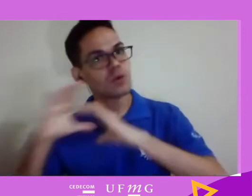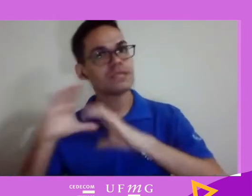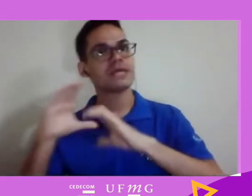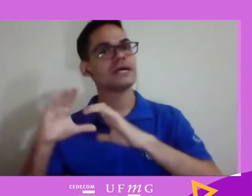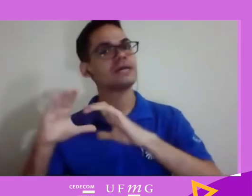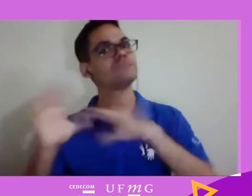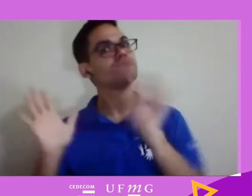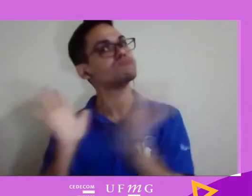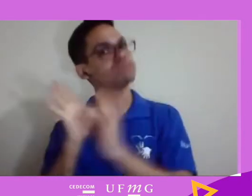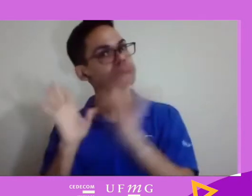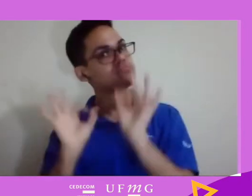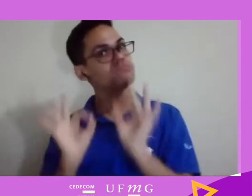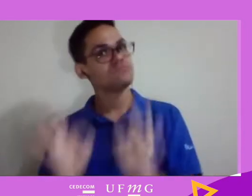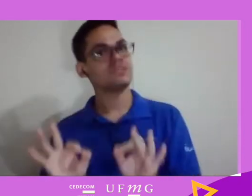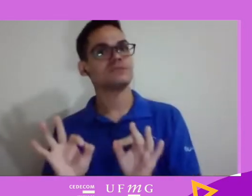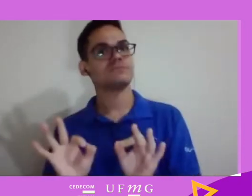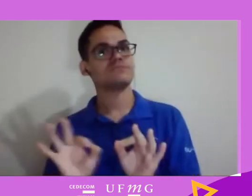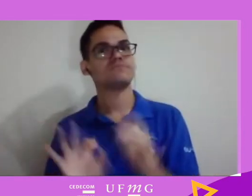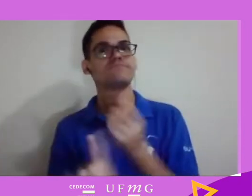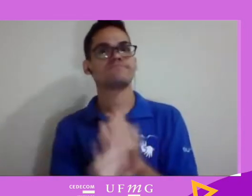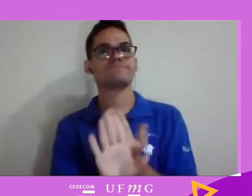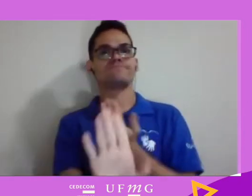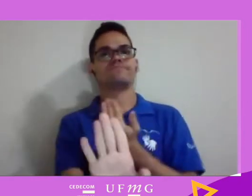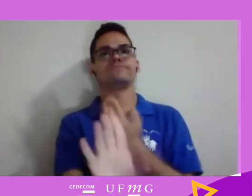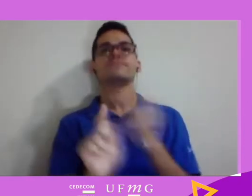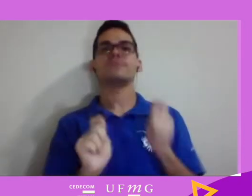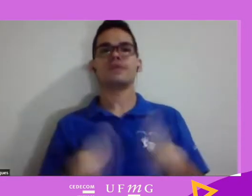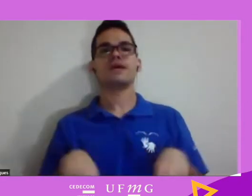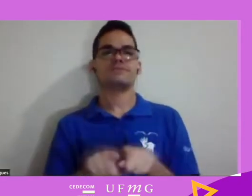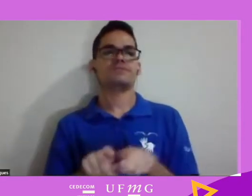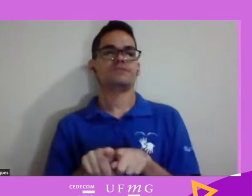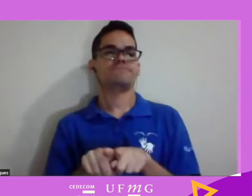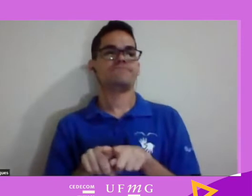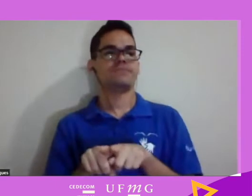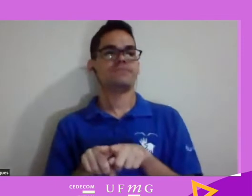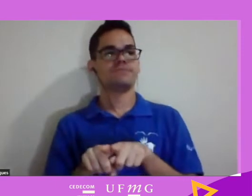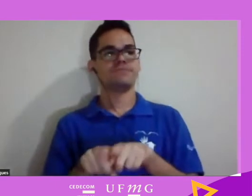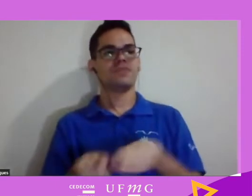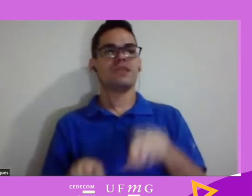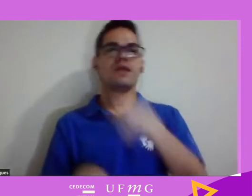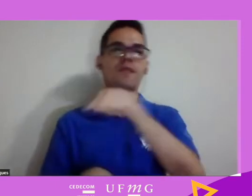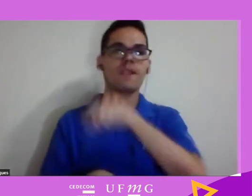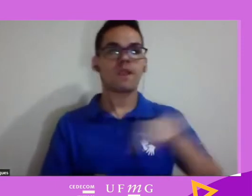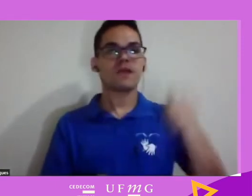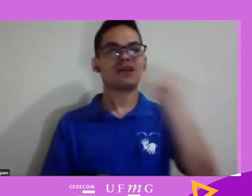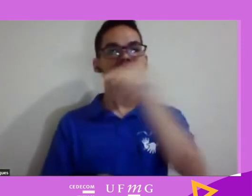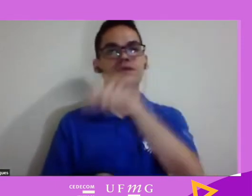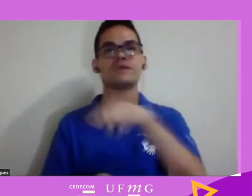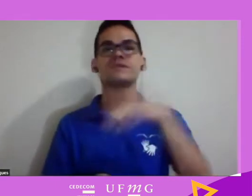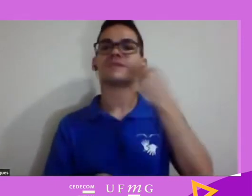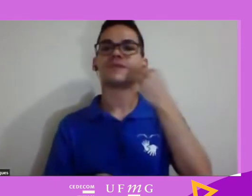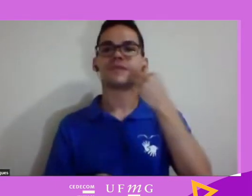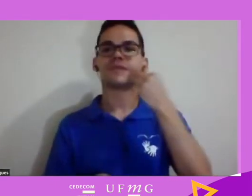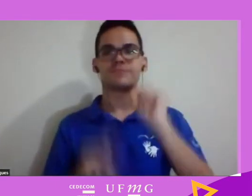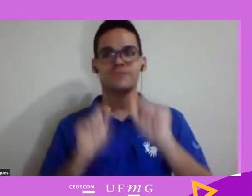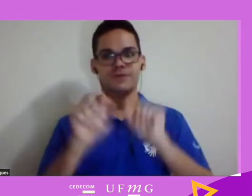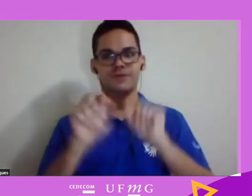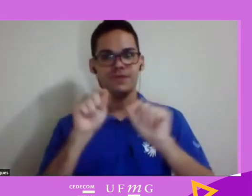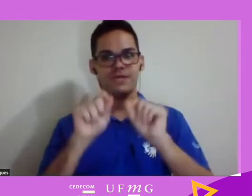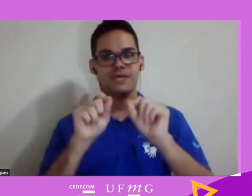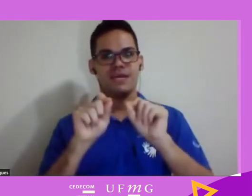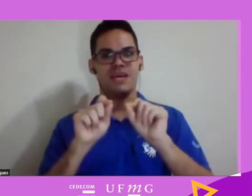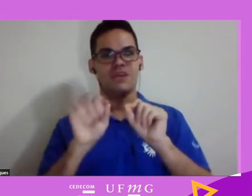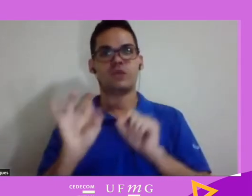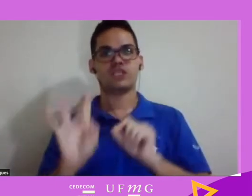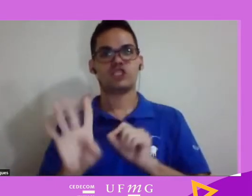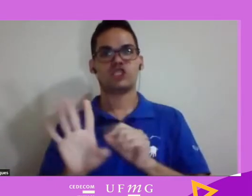socialmente distantes. Então, assim, a dimensão física, né, ela não significa um distanciamento material. Né?